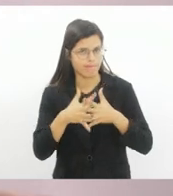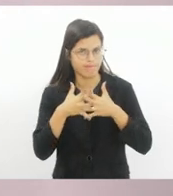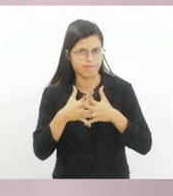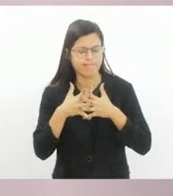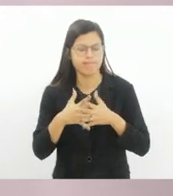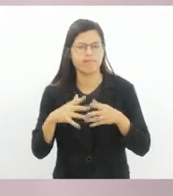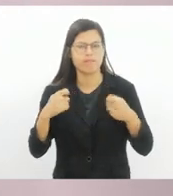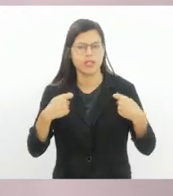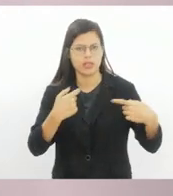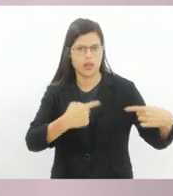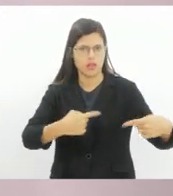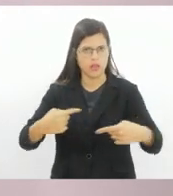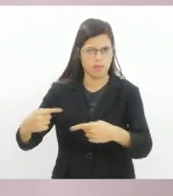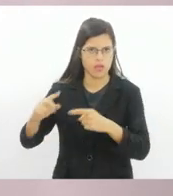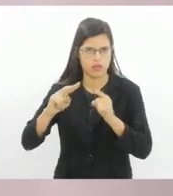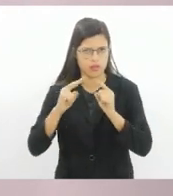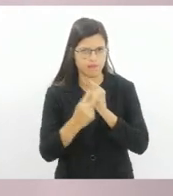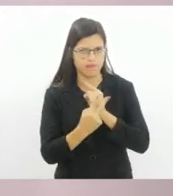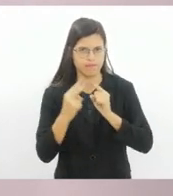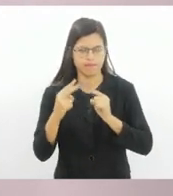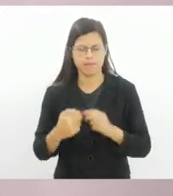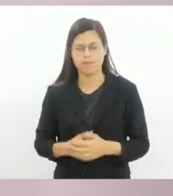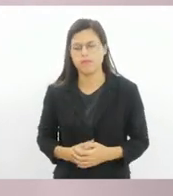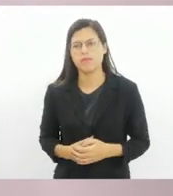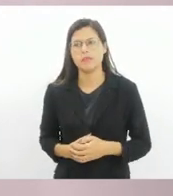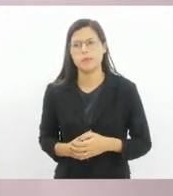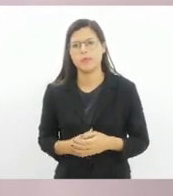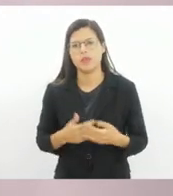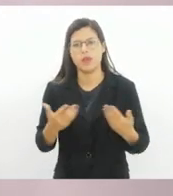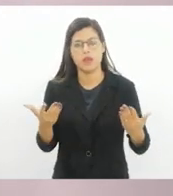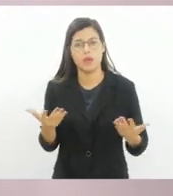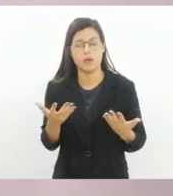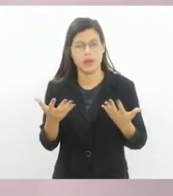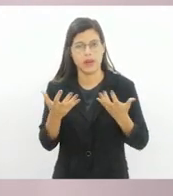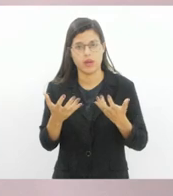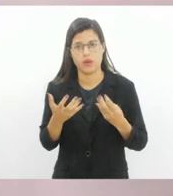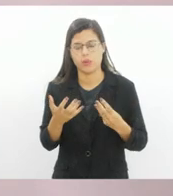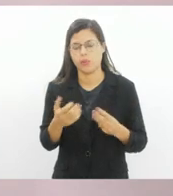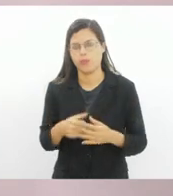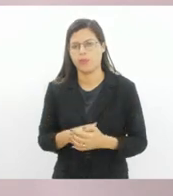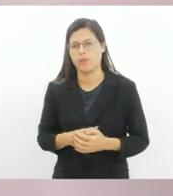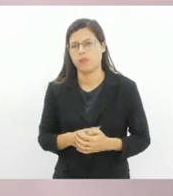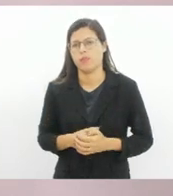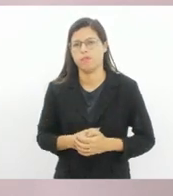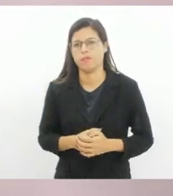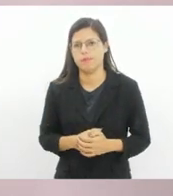debater nessa perspectiva. E aí, gente, eu quero aqui já